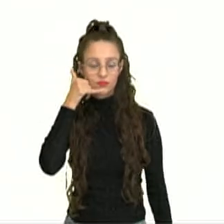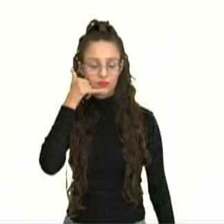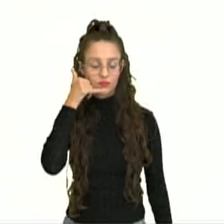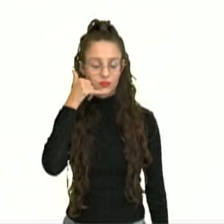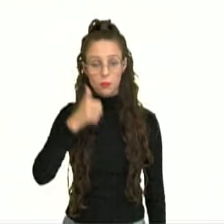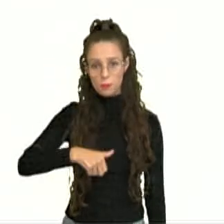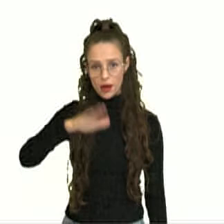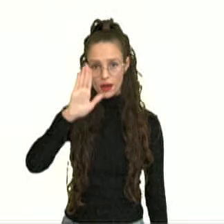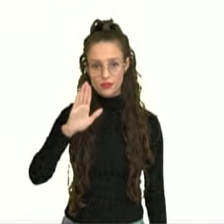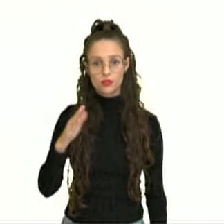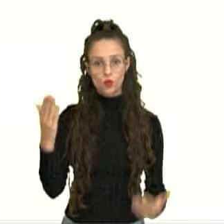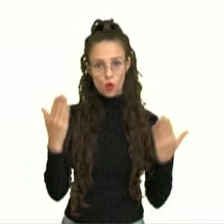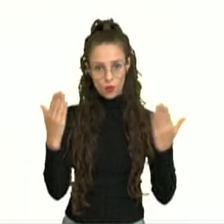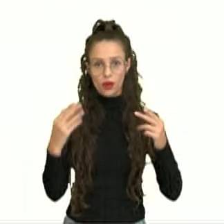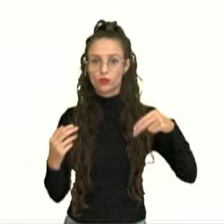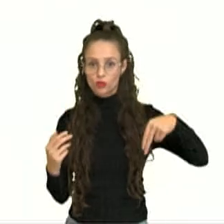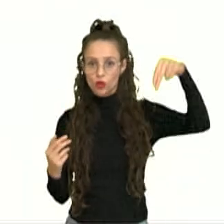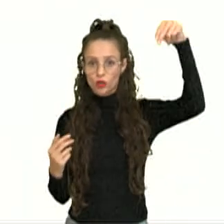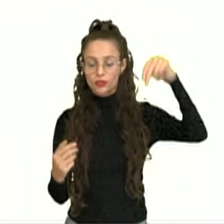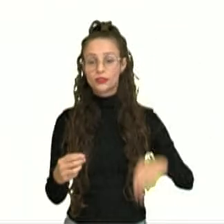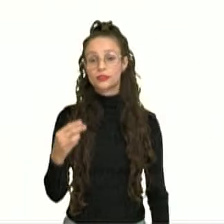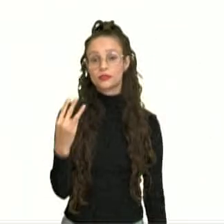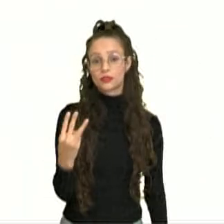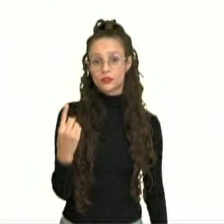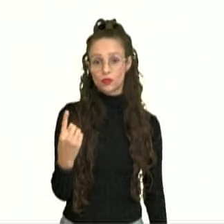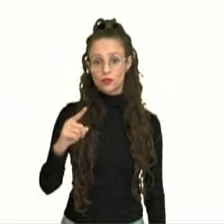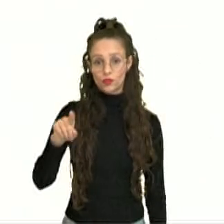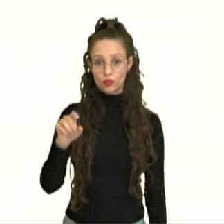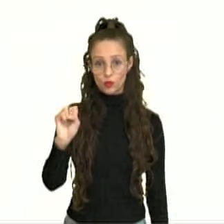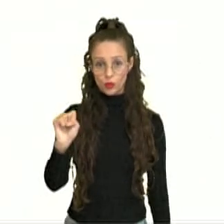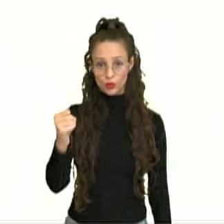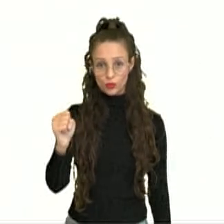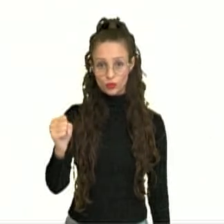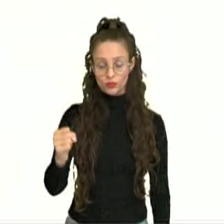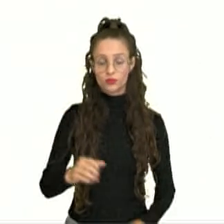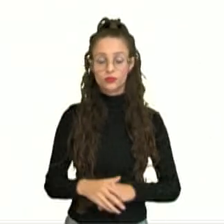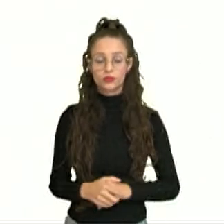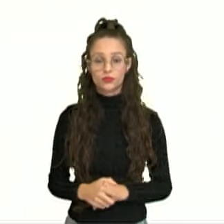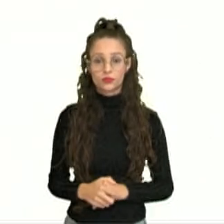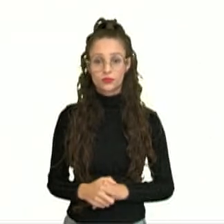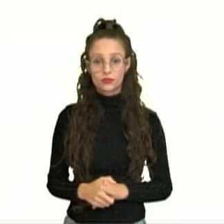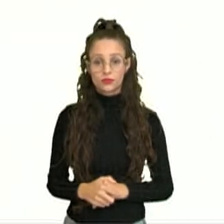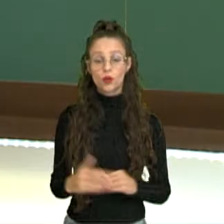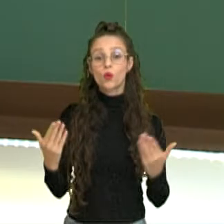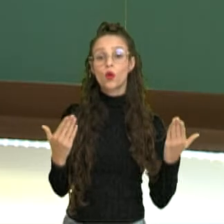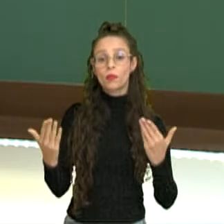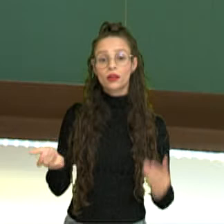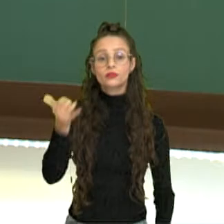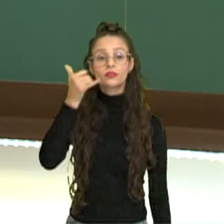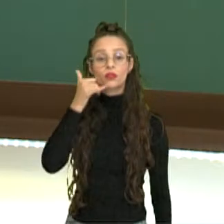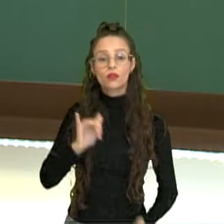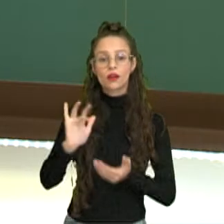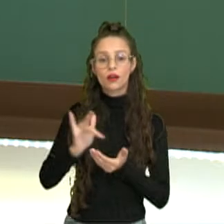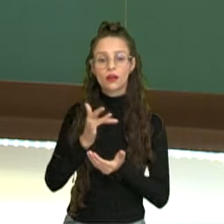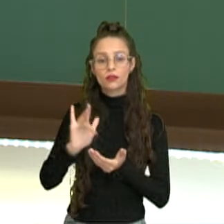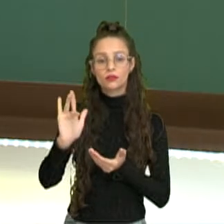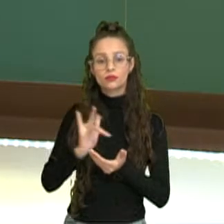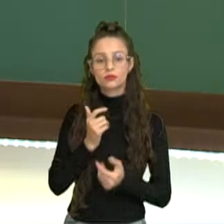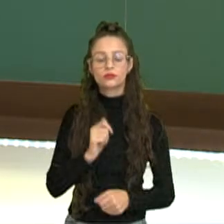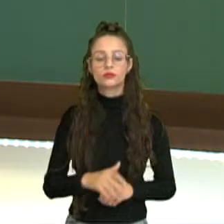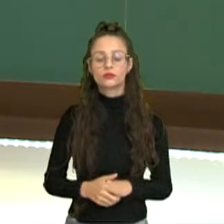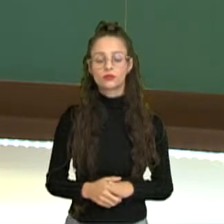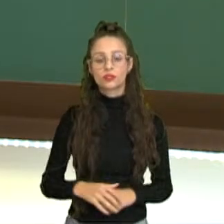número maior, ó, se comparado ao norte, 31,8. E em relação ao telefone celular,